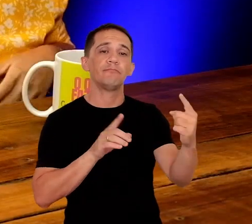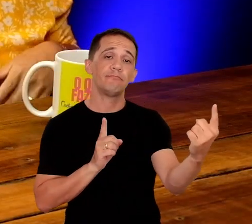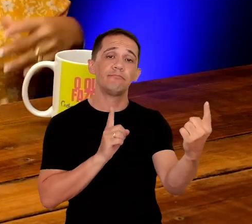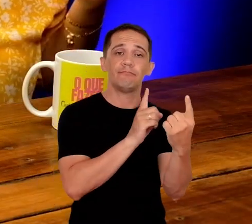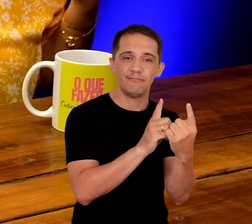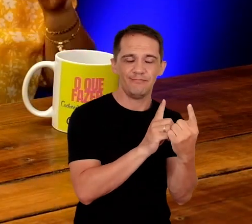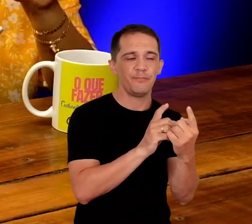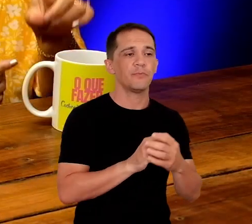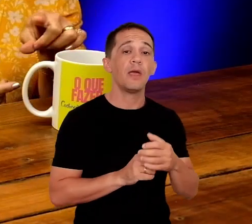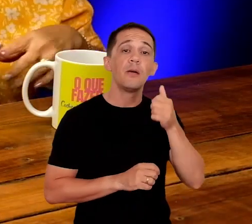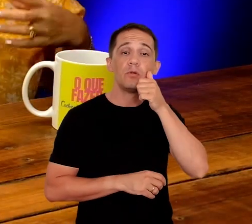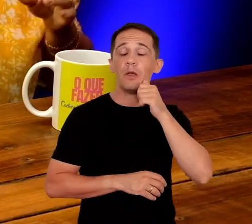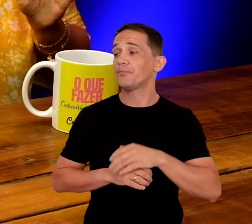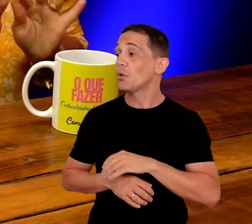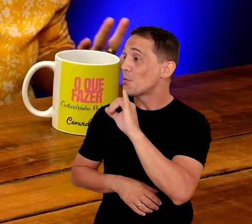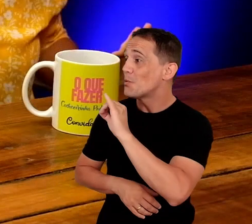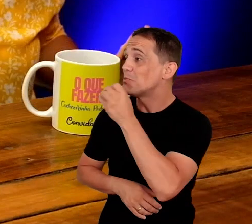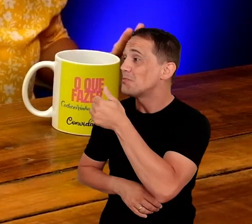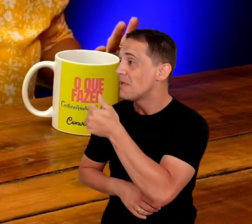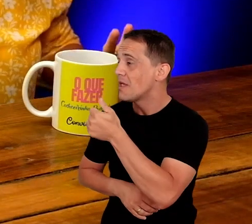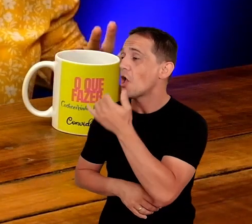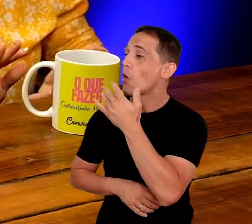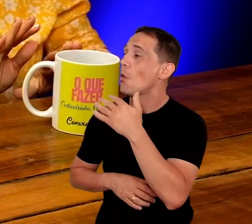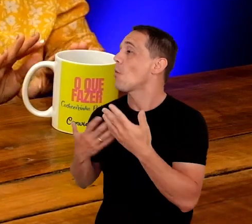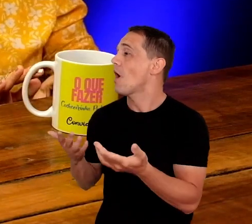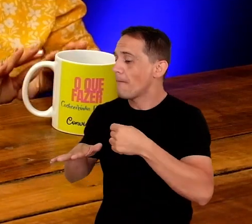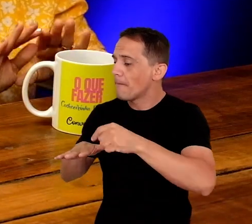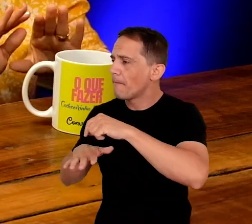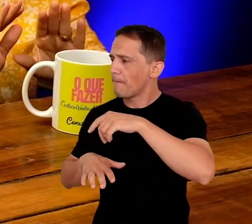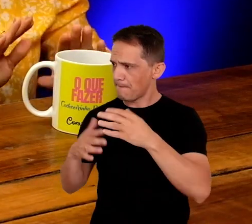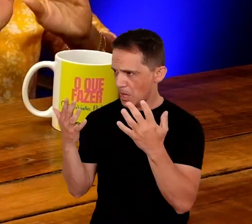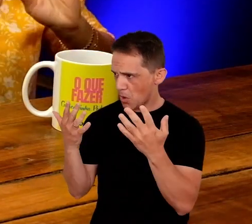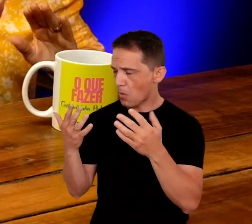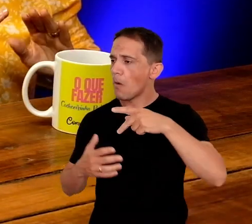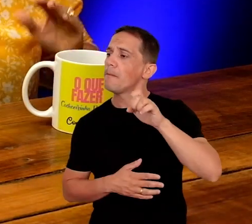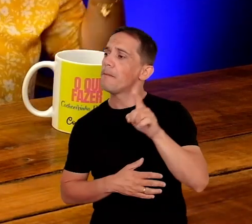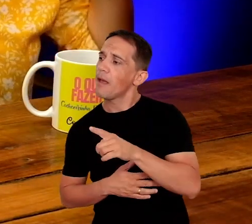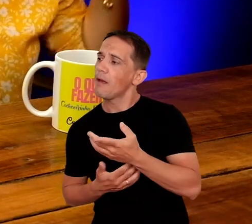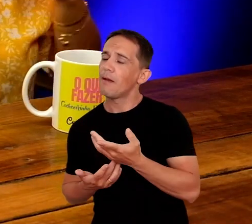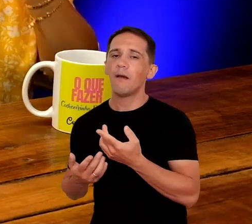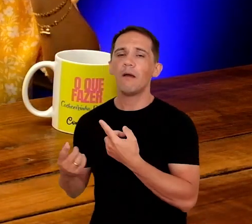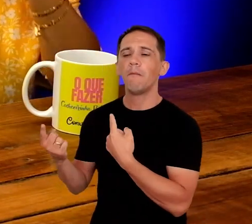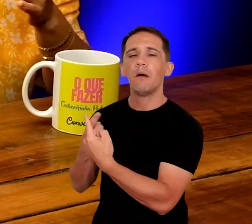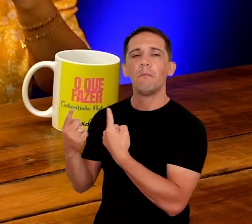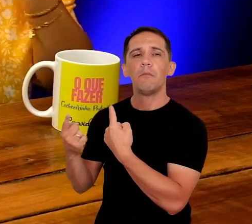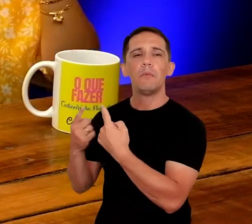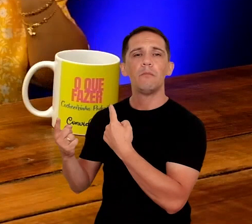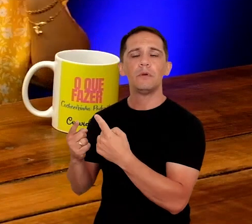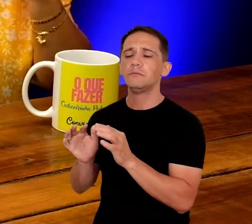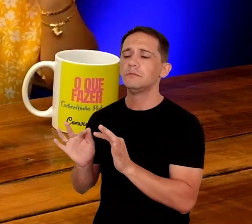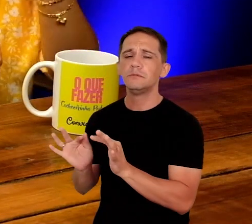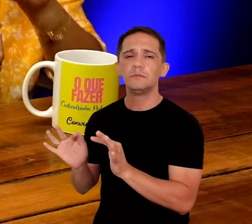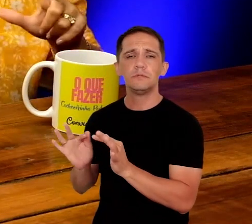que tu quer. É mão, é pé. Simples. Só para saber o que ela quer. Eu quero pintar o cabelo, qual é a cor?